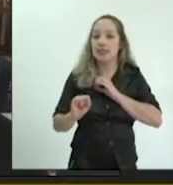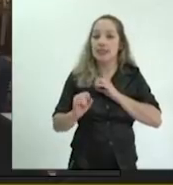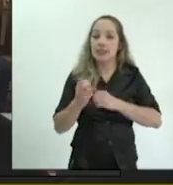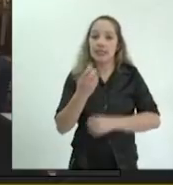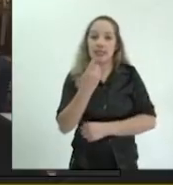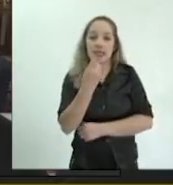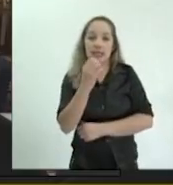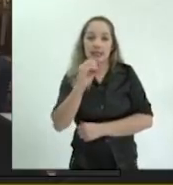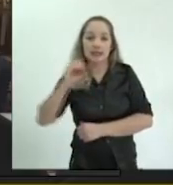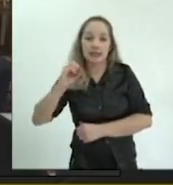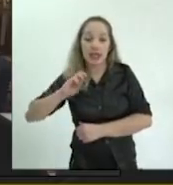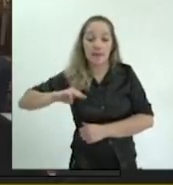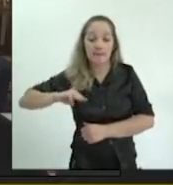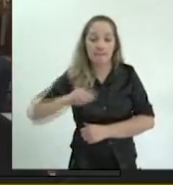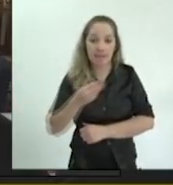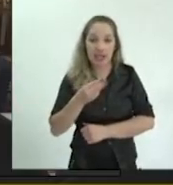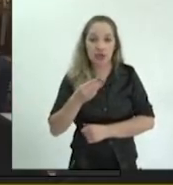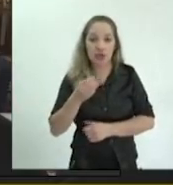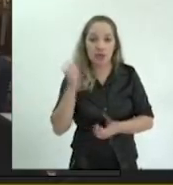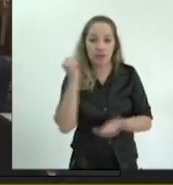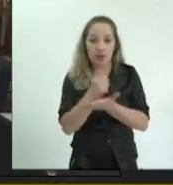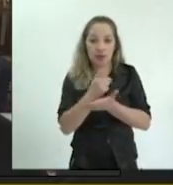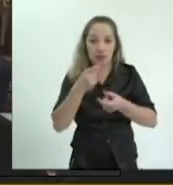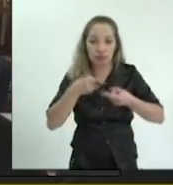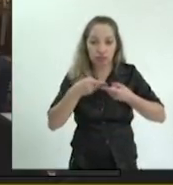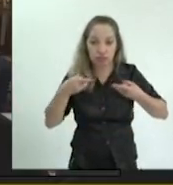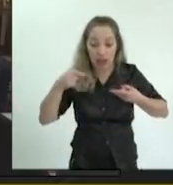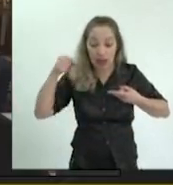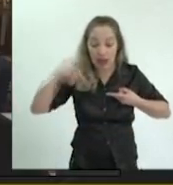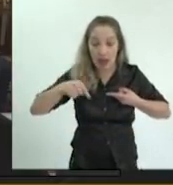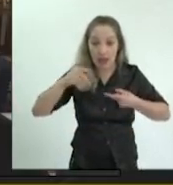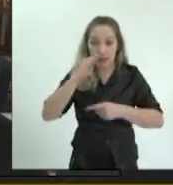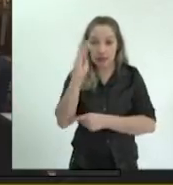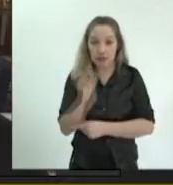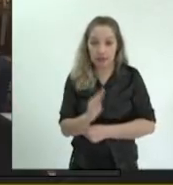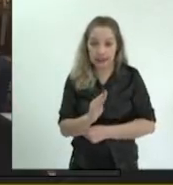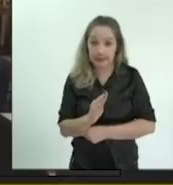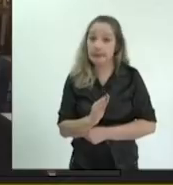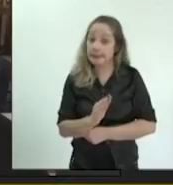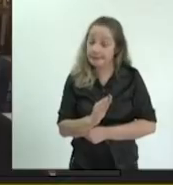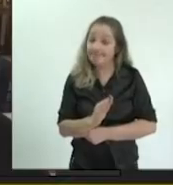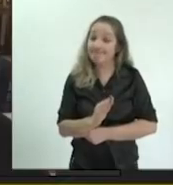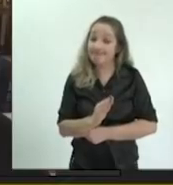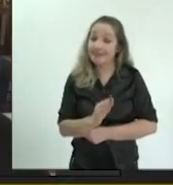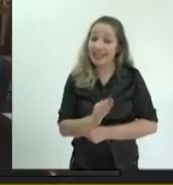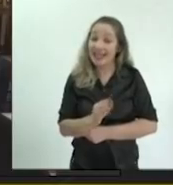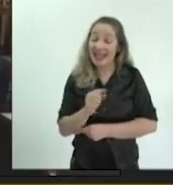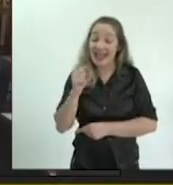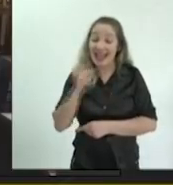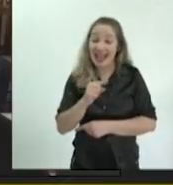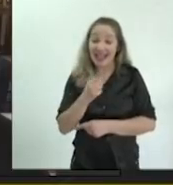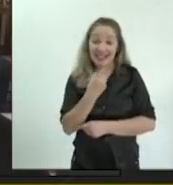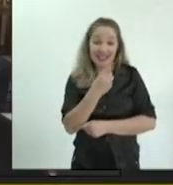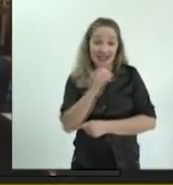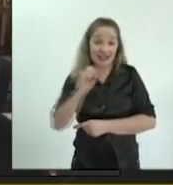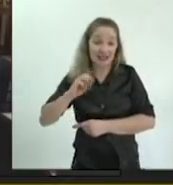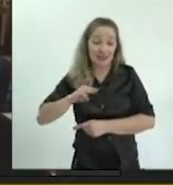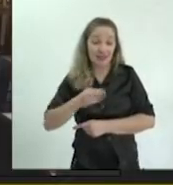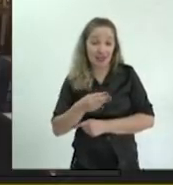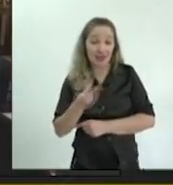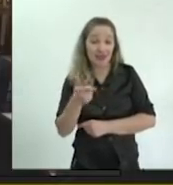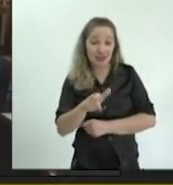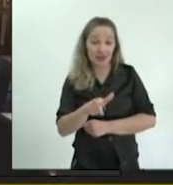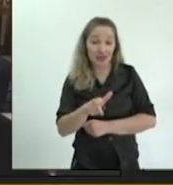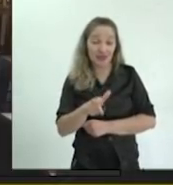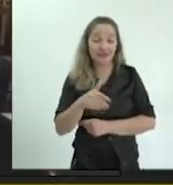ano passado aqui no Brasil, esse número provavelmente a gente deve alcançar daqui a uns 2, 3 anos novamente. Ou seja, vai demorar para a gente viajar com a